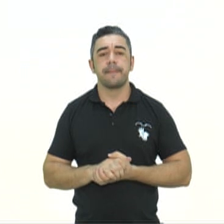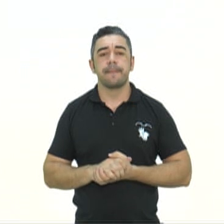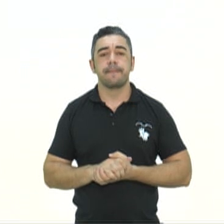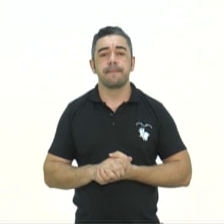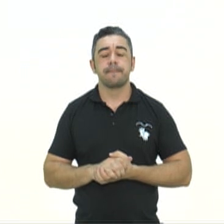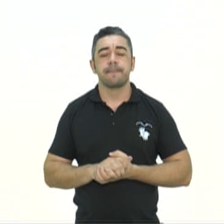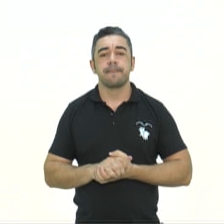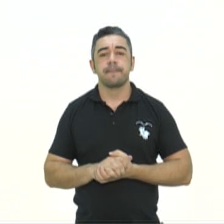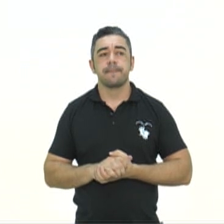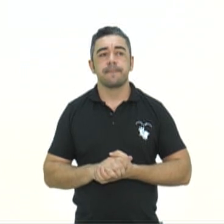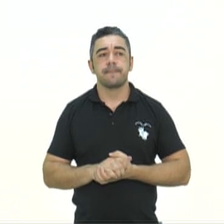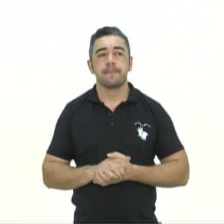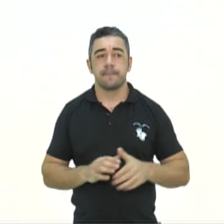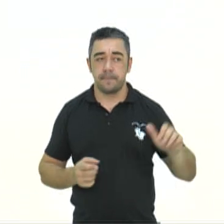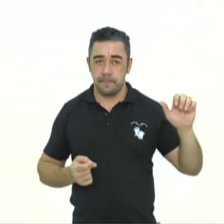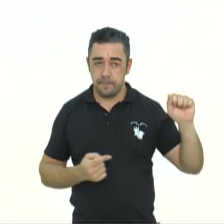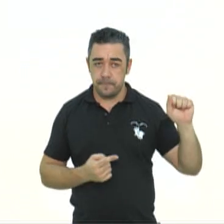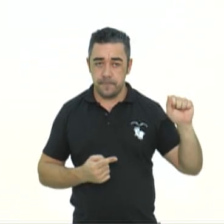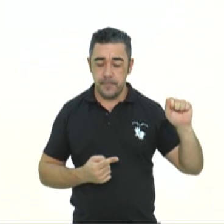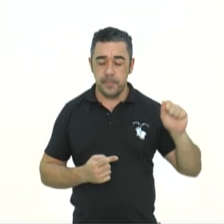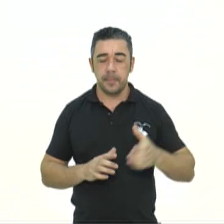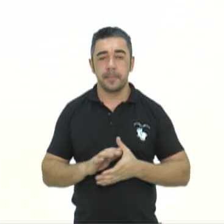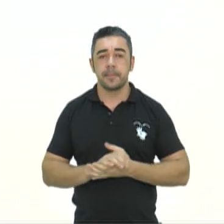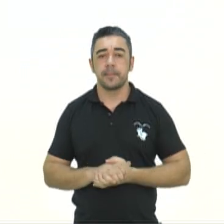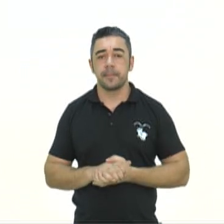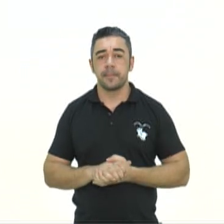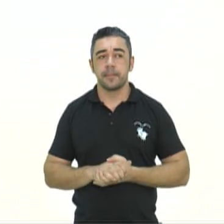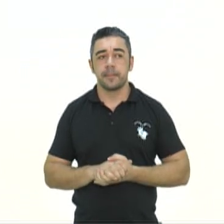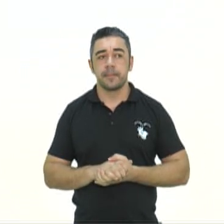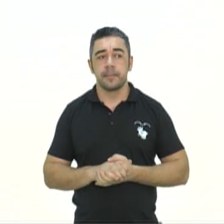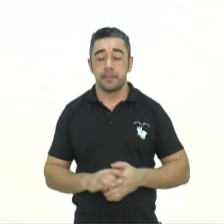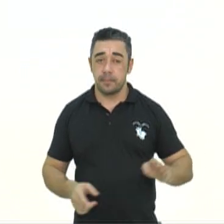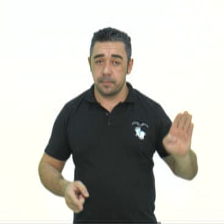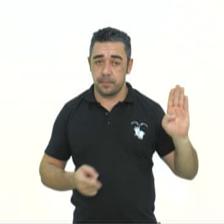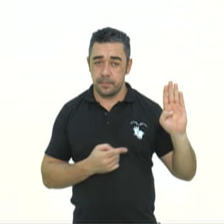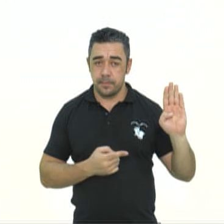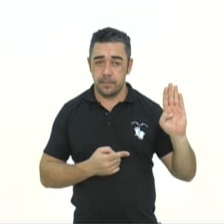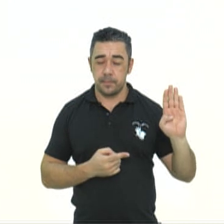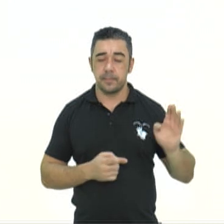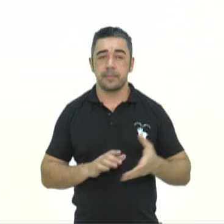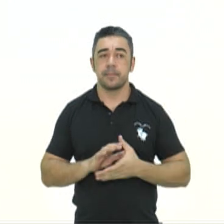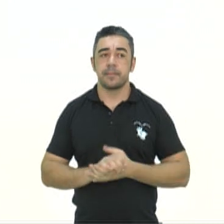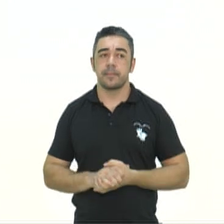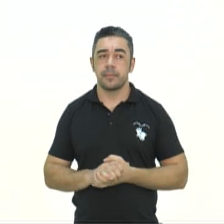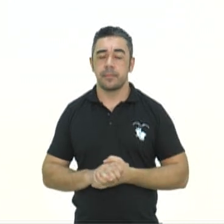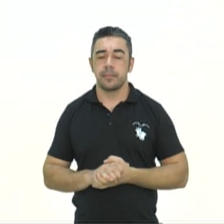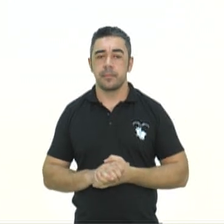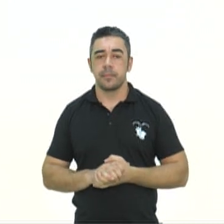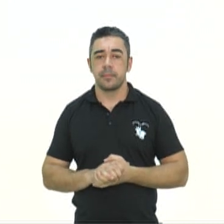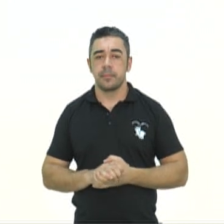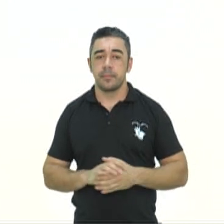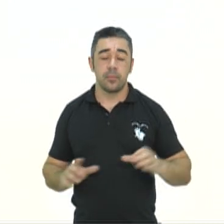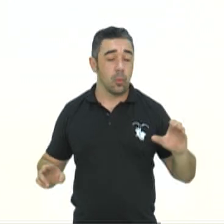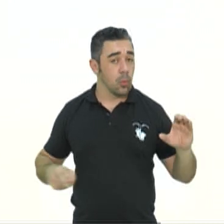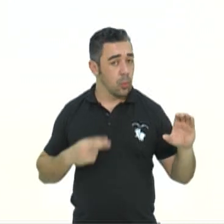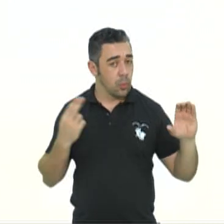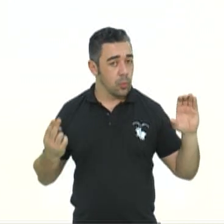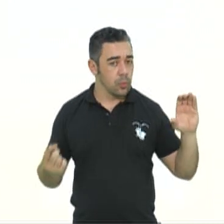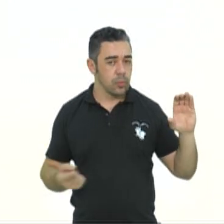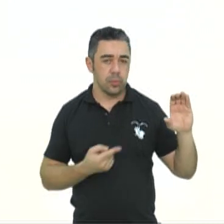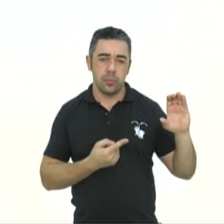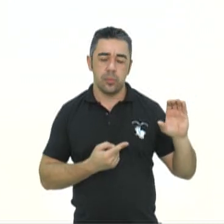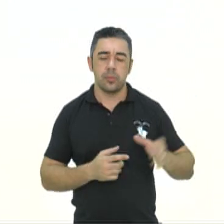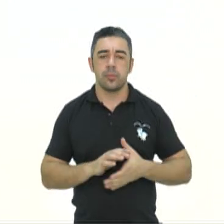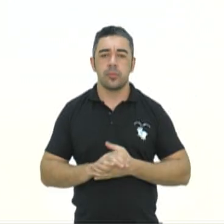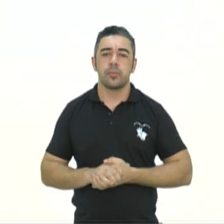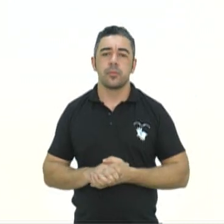da realidade com ações fantásticas, é uma narração que conta a respeito da vida do autor, ou